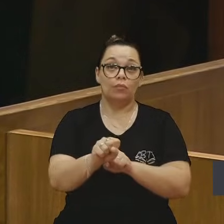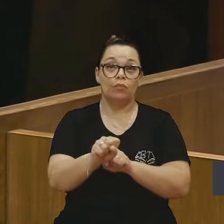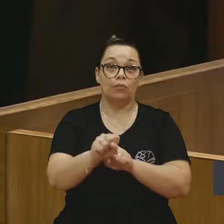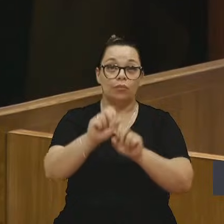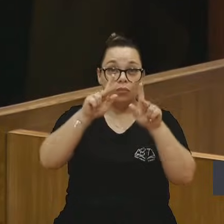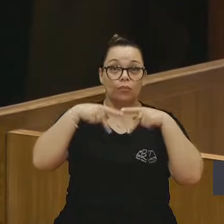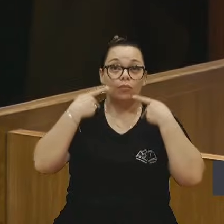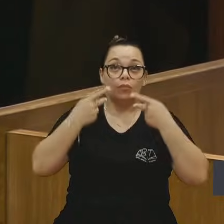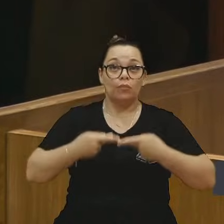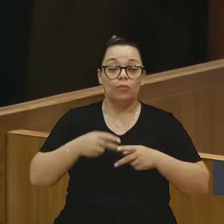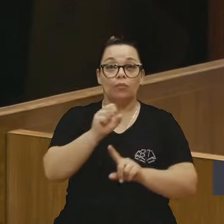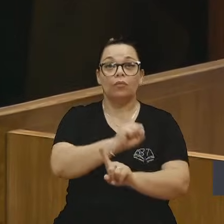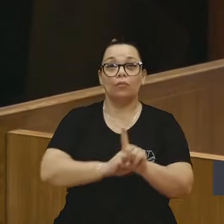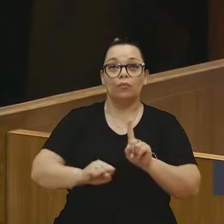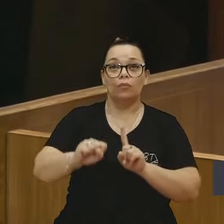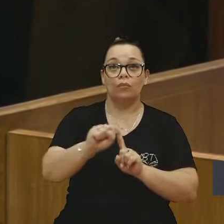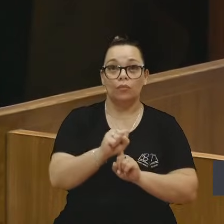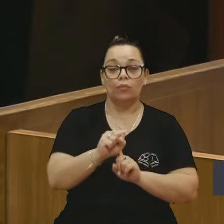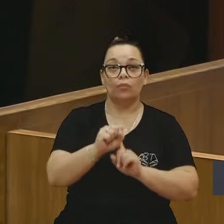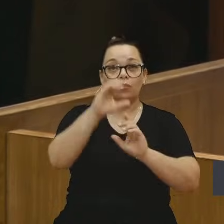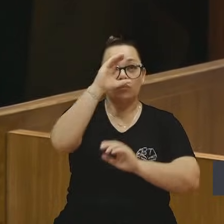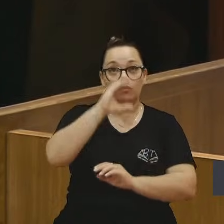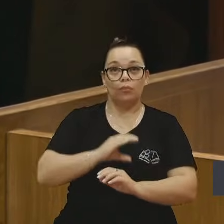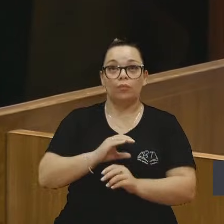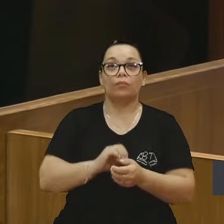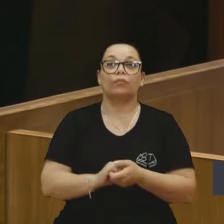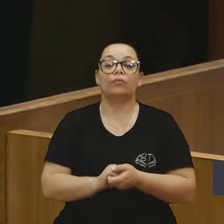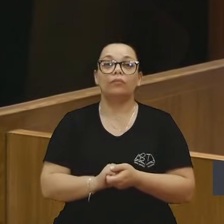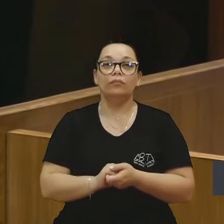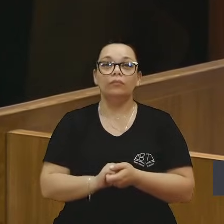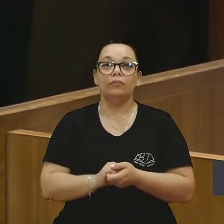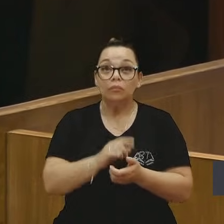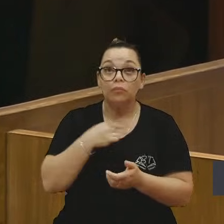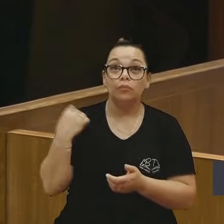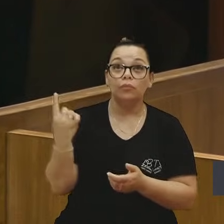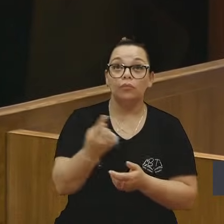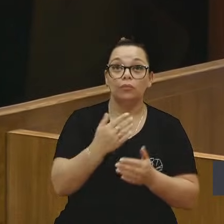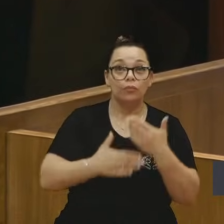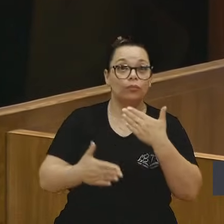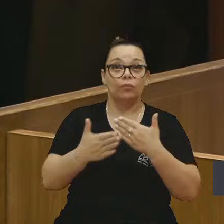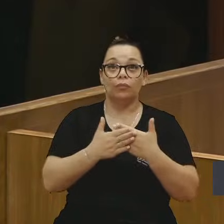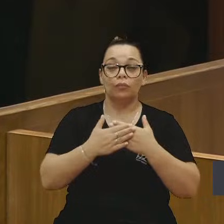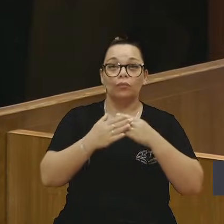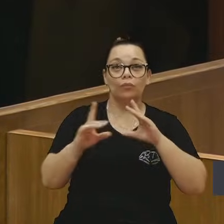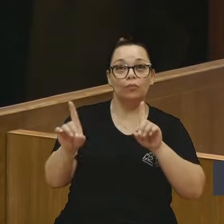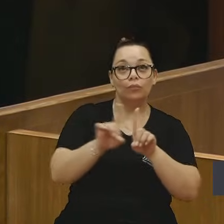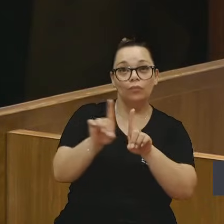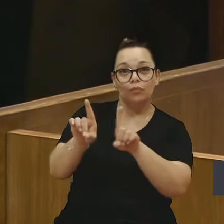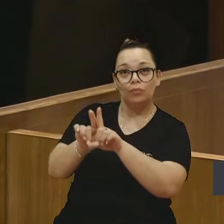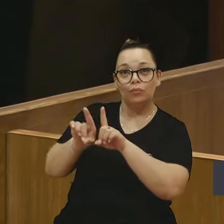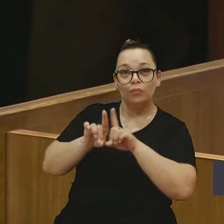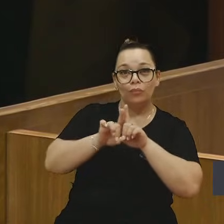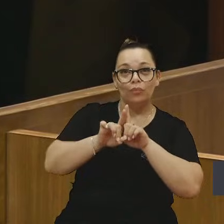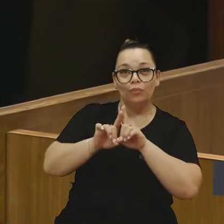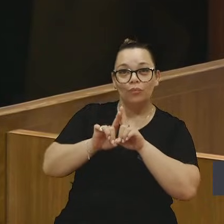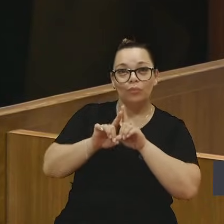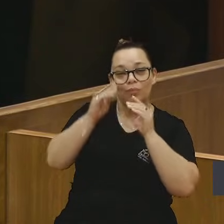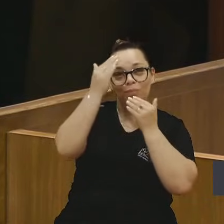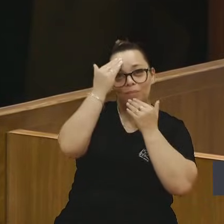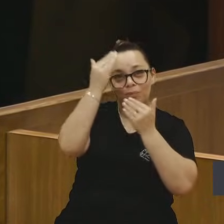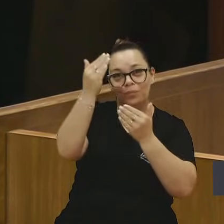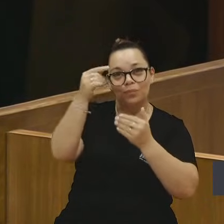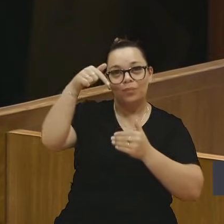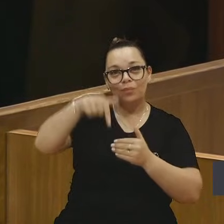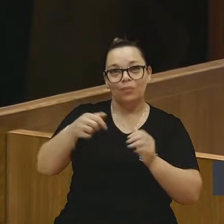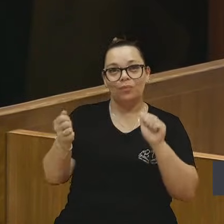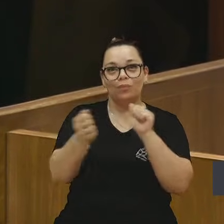humana, social e cidadã. Somos todos interdependentes. E muito obrigada por estar aqui